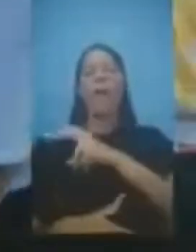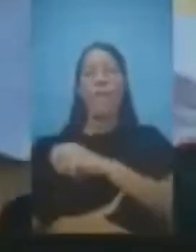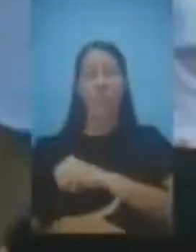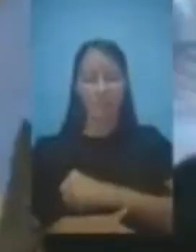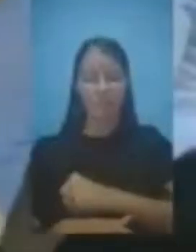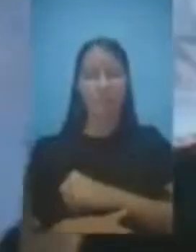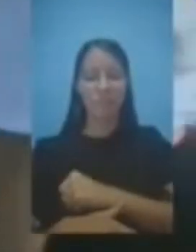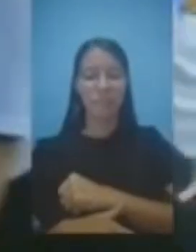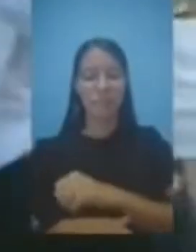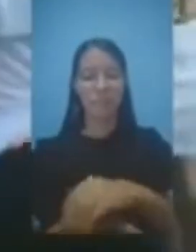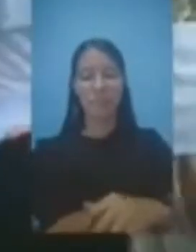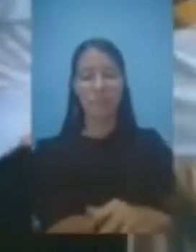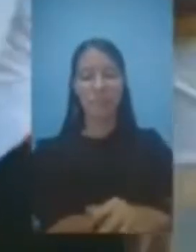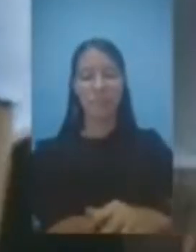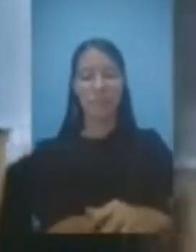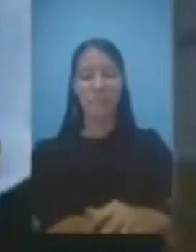meu amor.